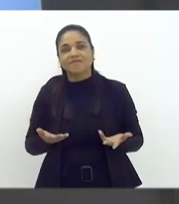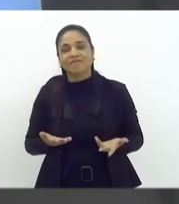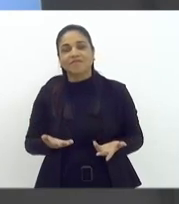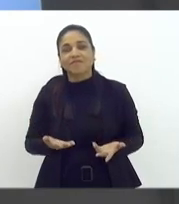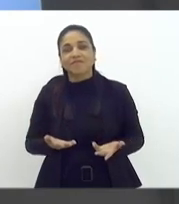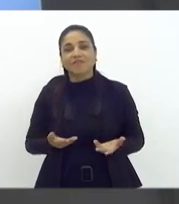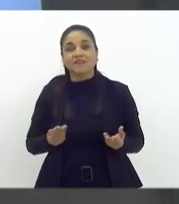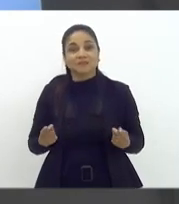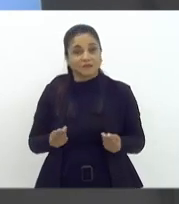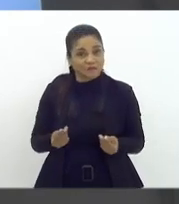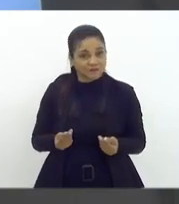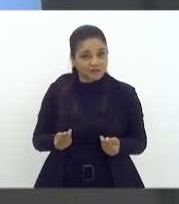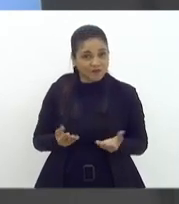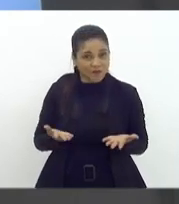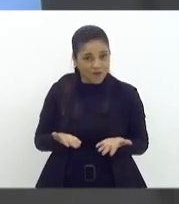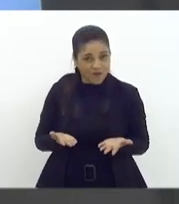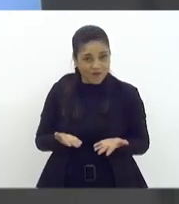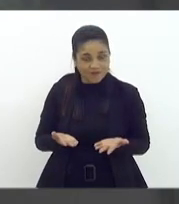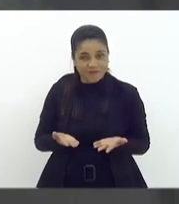situação